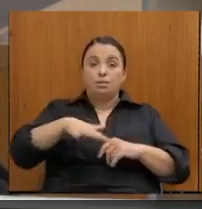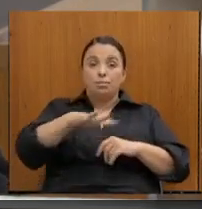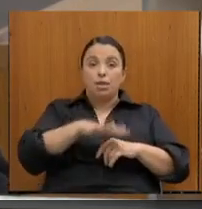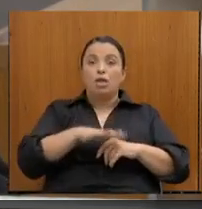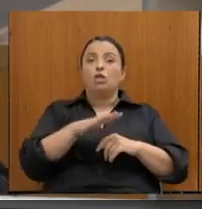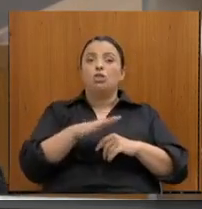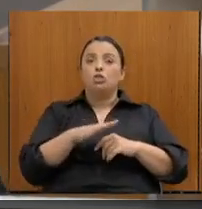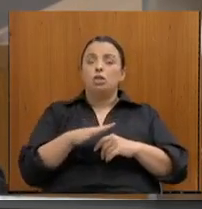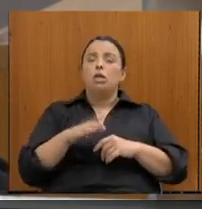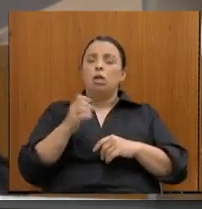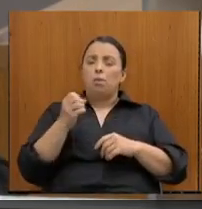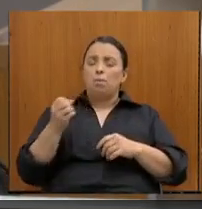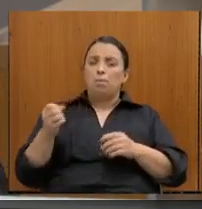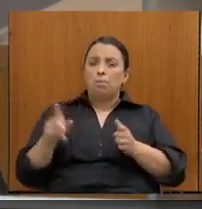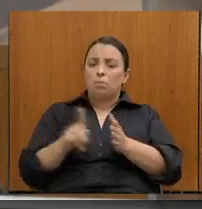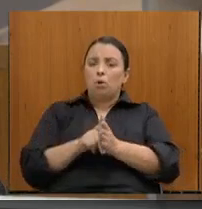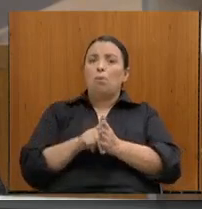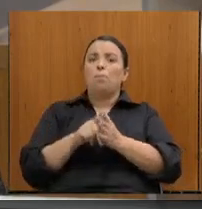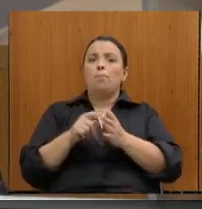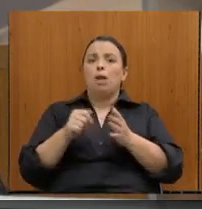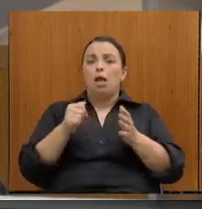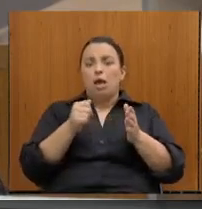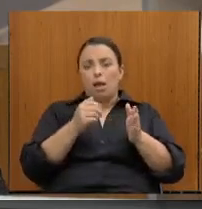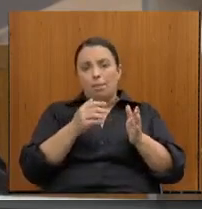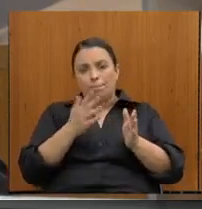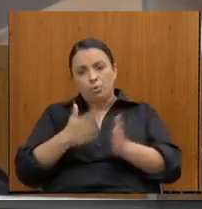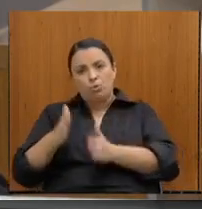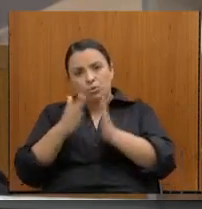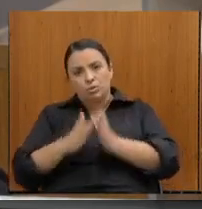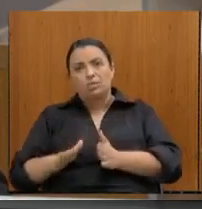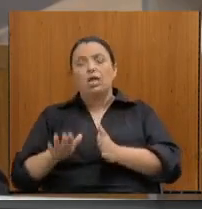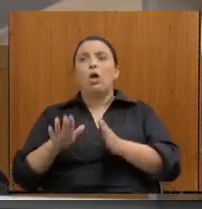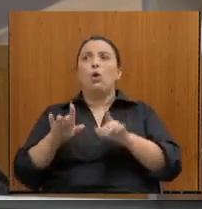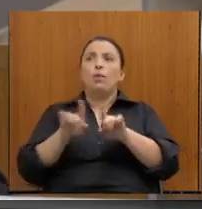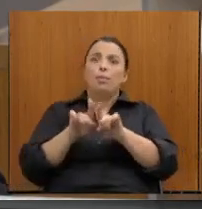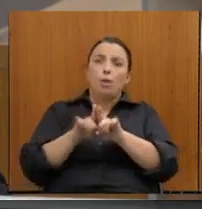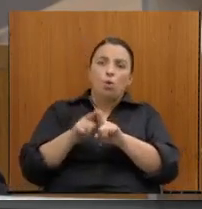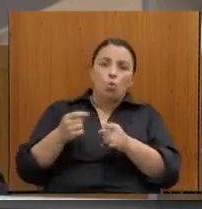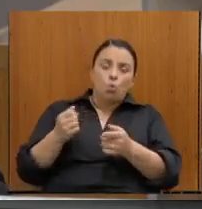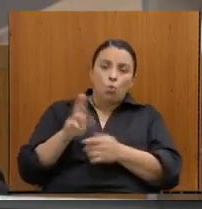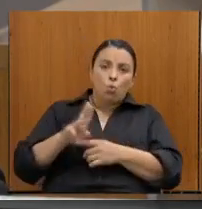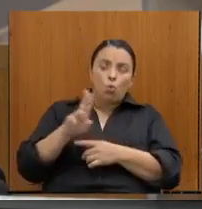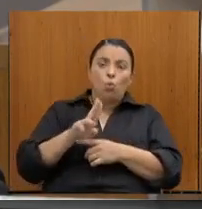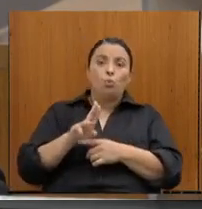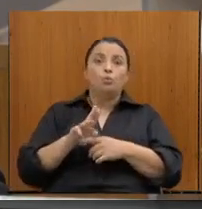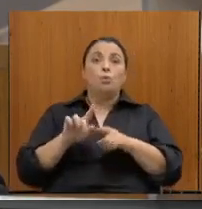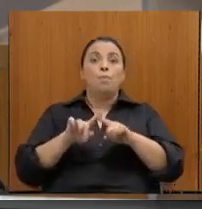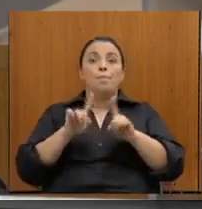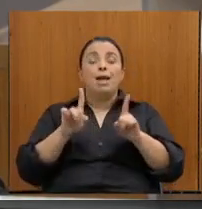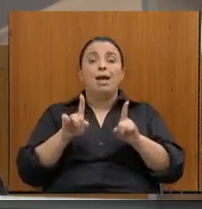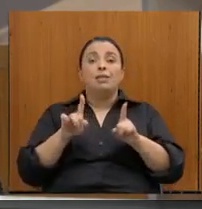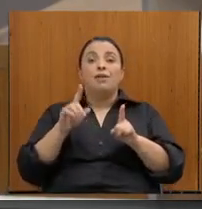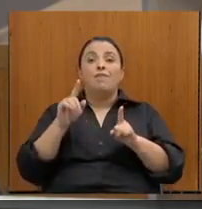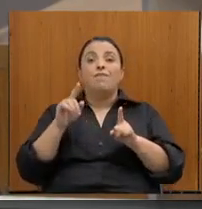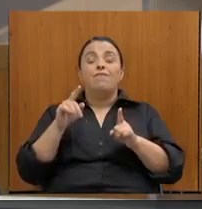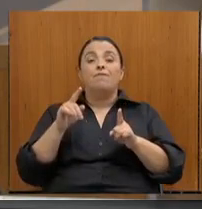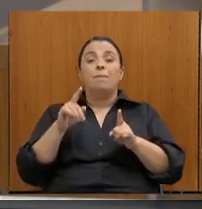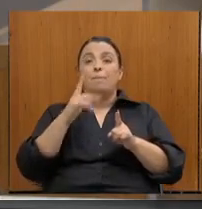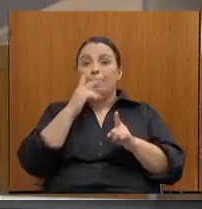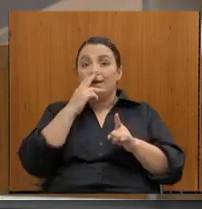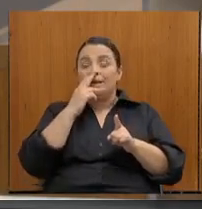para produção e para o consumo nós precisamos também ter essa cadeia eu acho que é uma cadeia que nós perdemos um pouco na